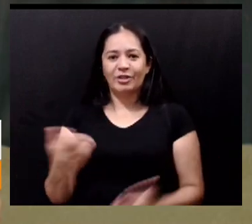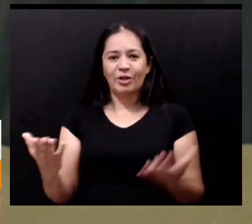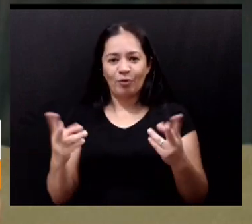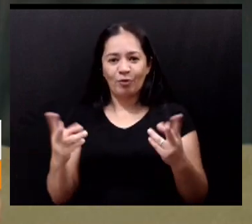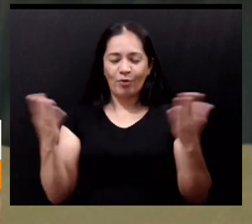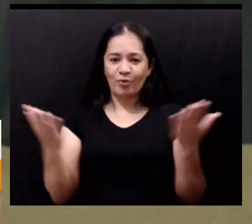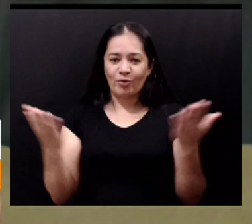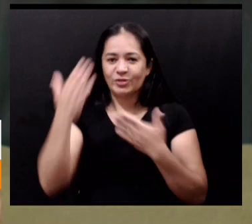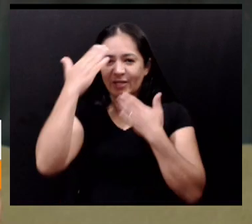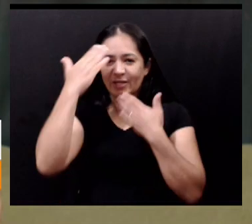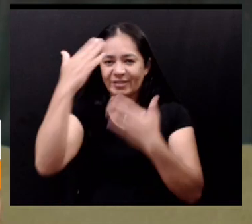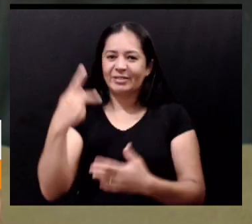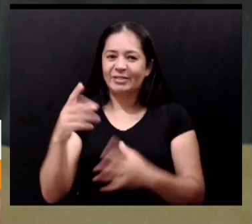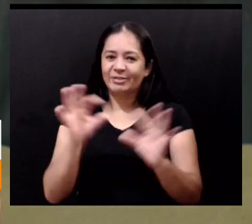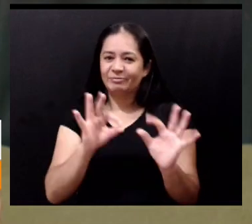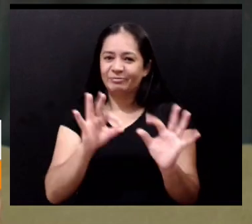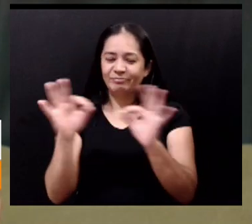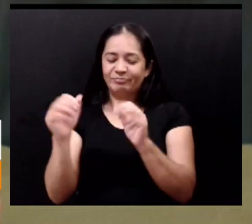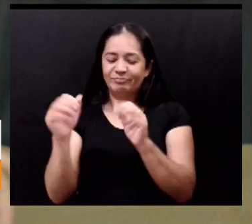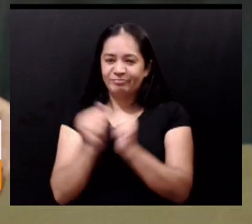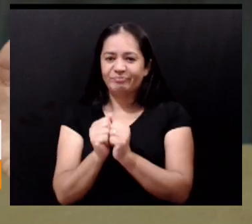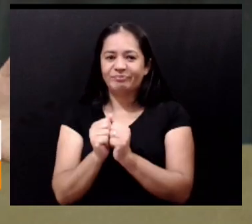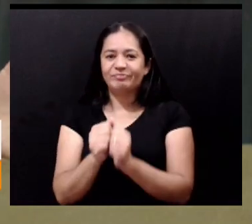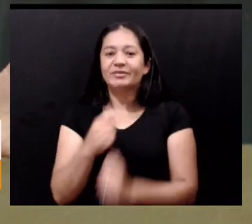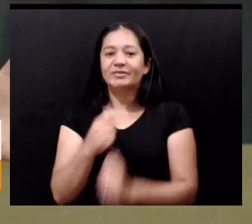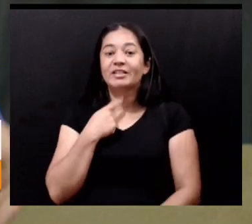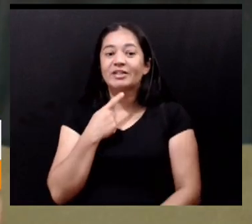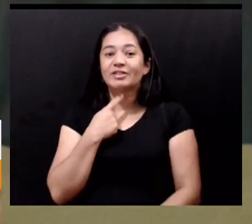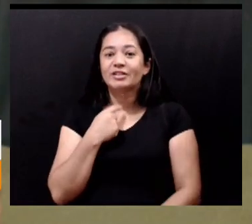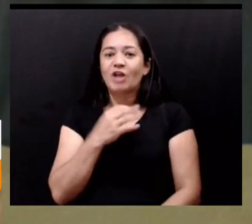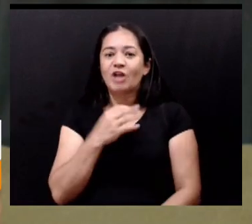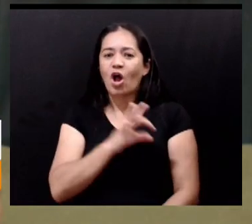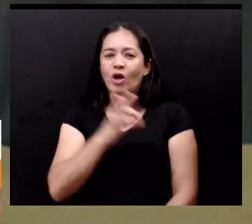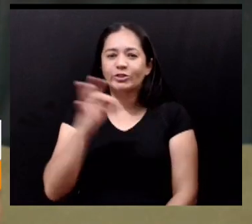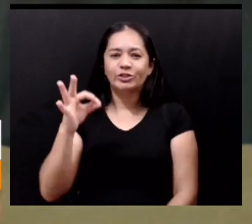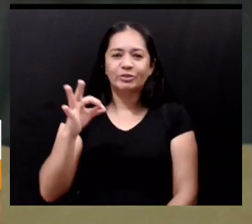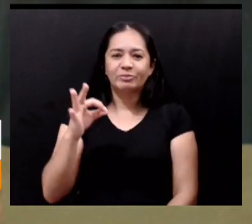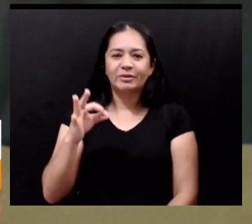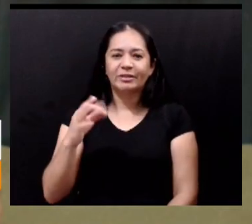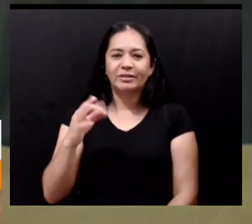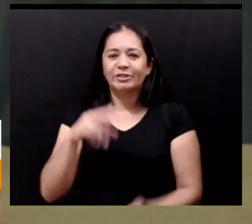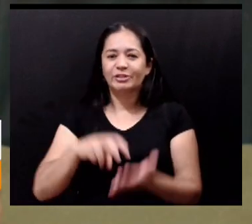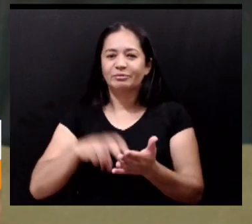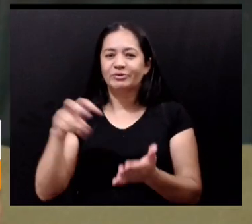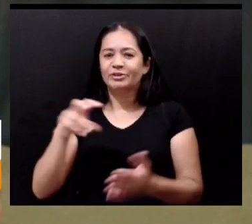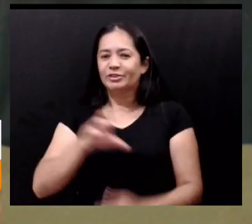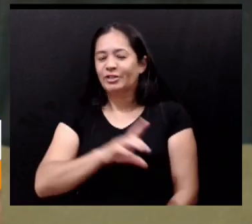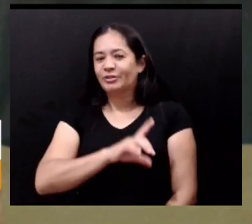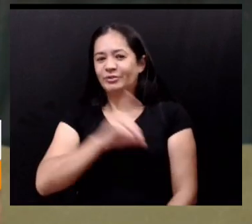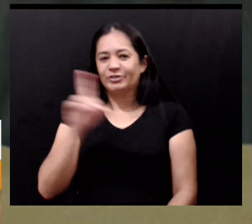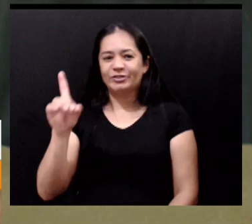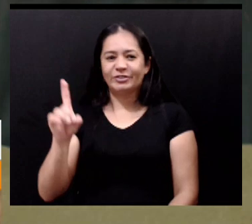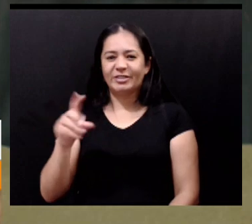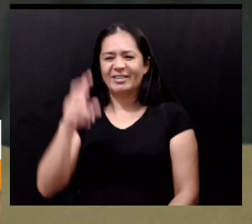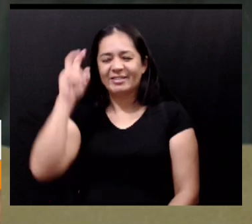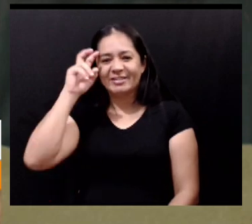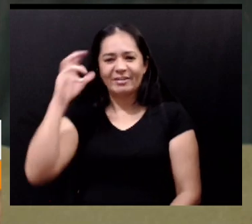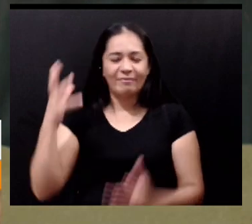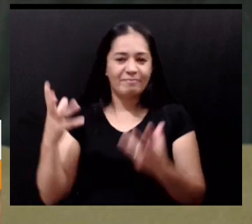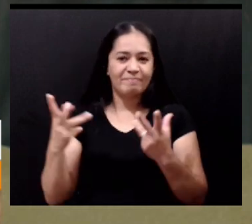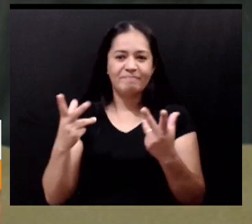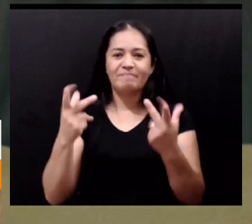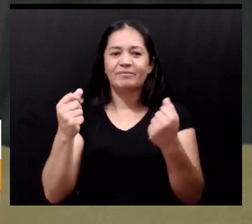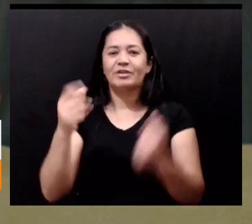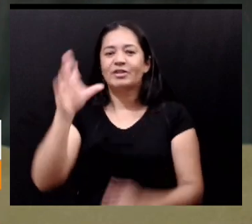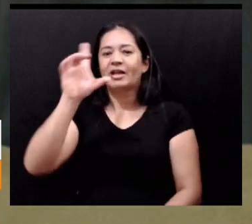sua companhia. Desejo a você uma ótima manhã e um ótimo dia, uma ótima quinta-feira. Fique com Deus,